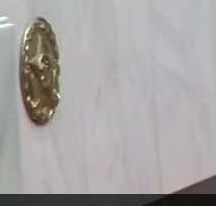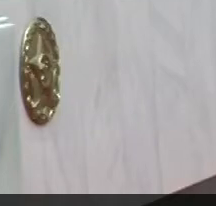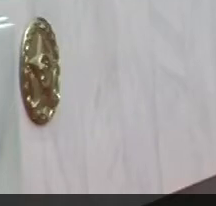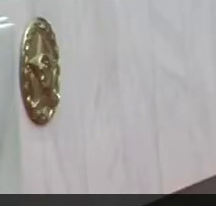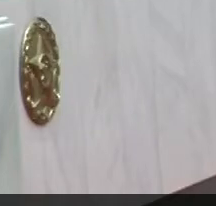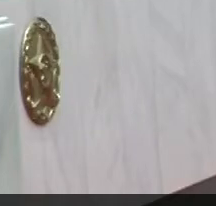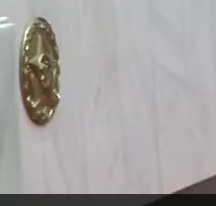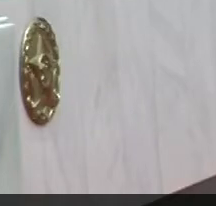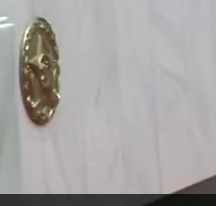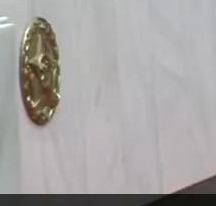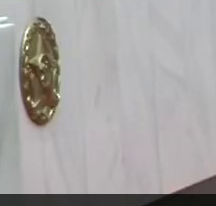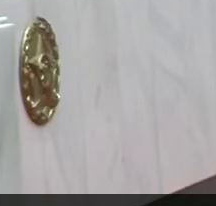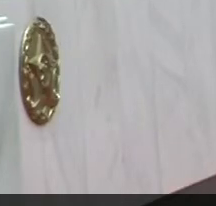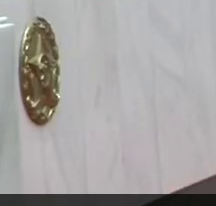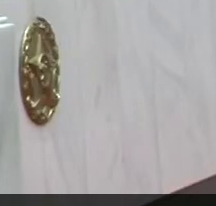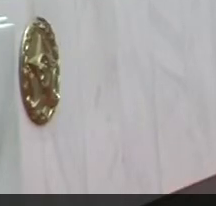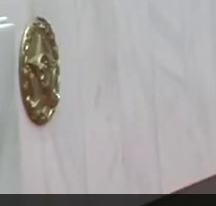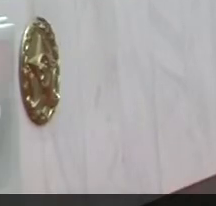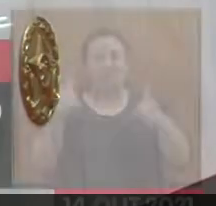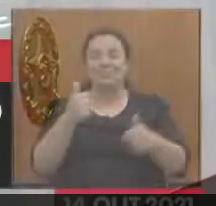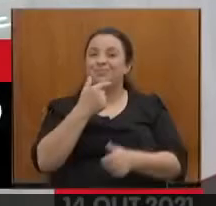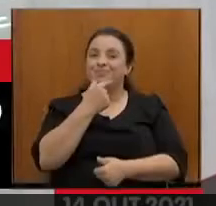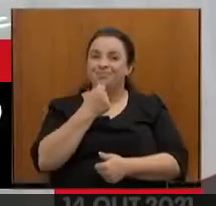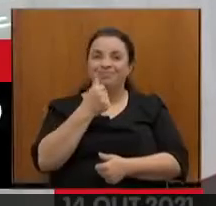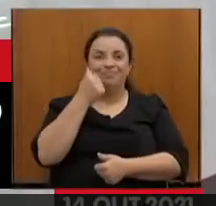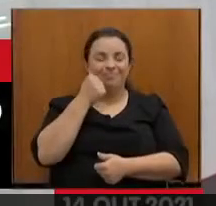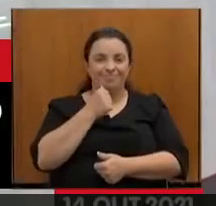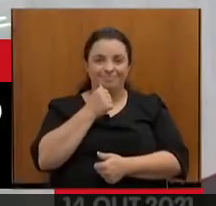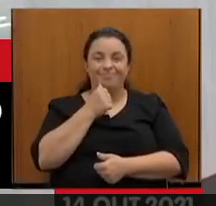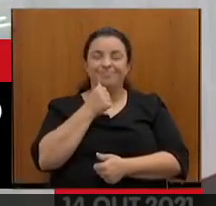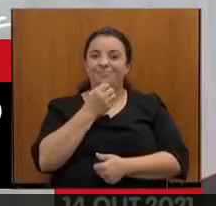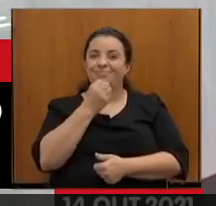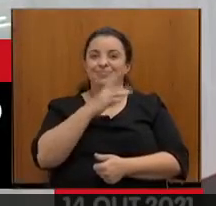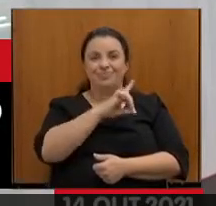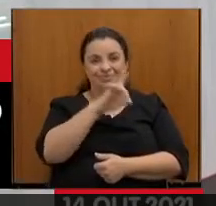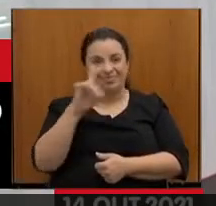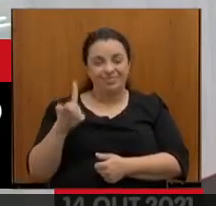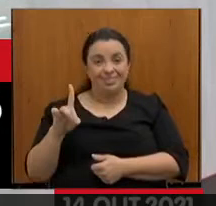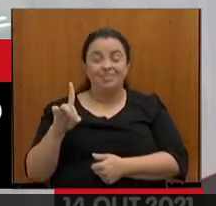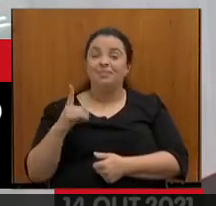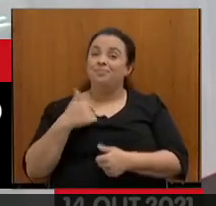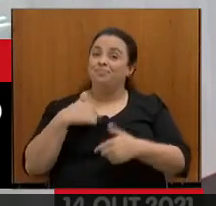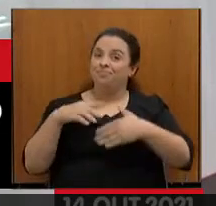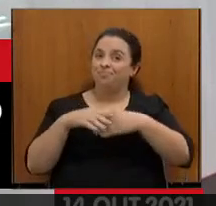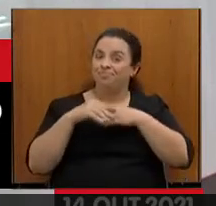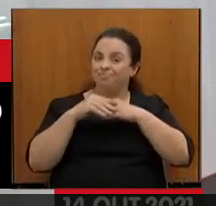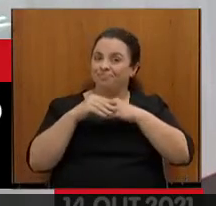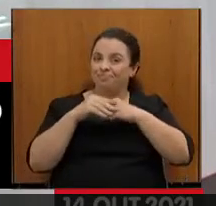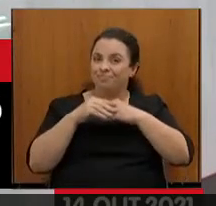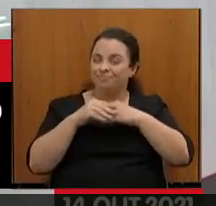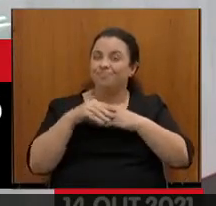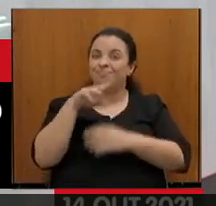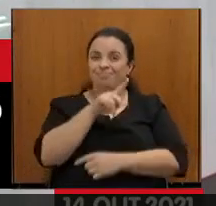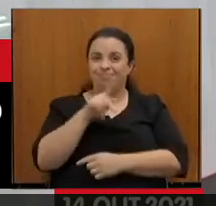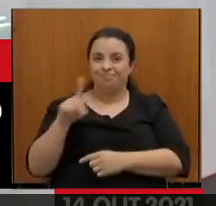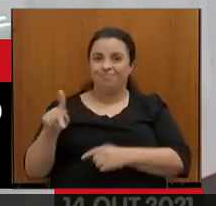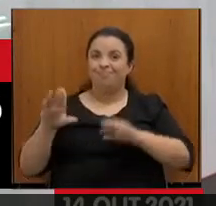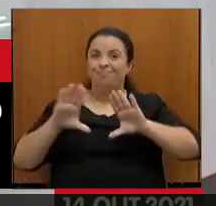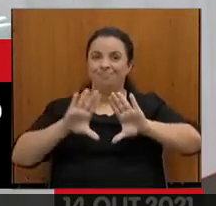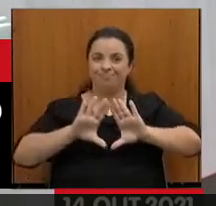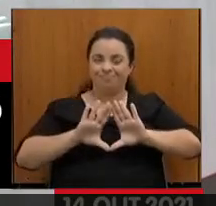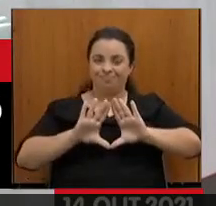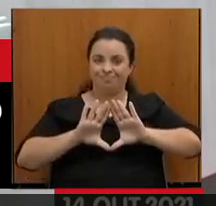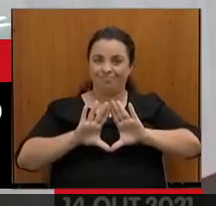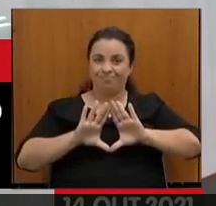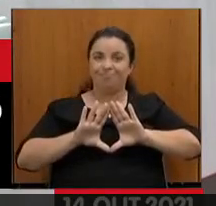Bom dia a todos e a todas. Bom dia, quero cumprimentar aqui o excelentíssimo senhor presidente da Assembleia Legislativa